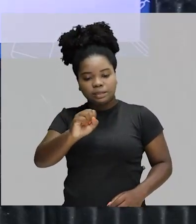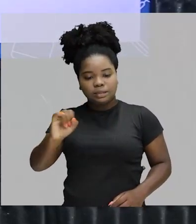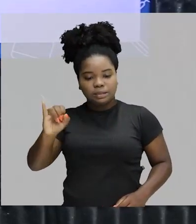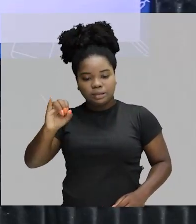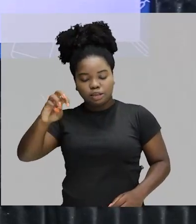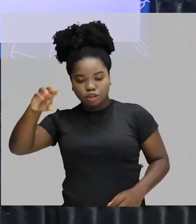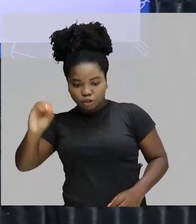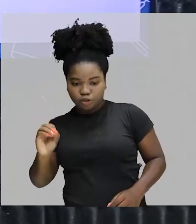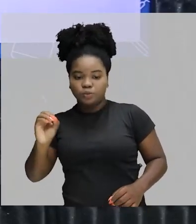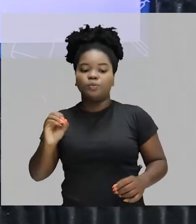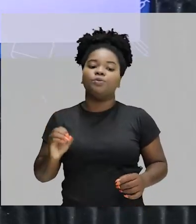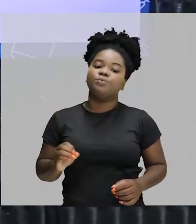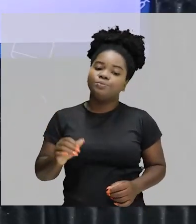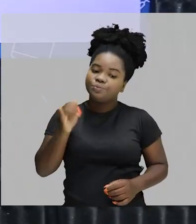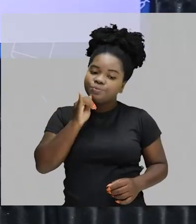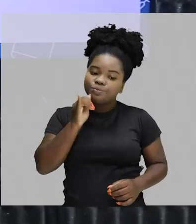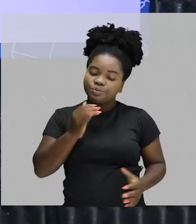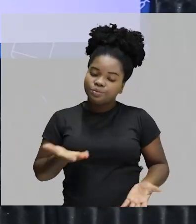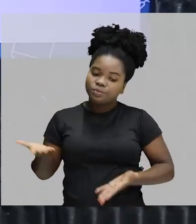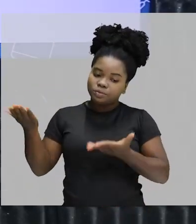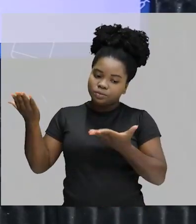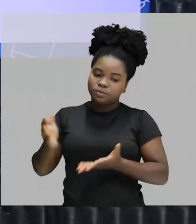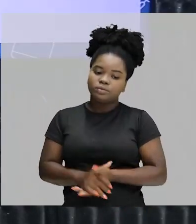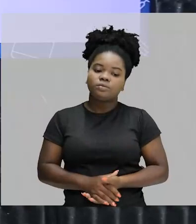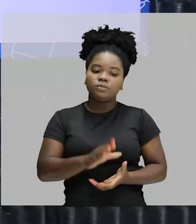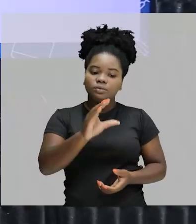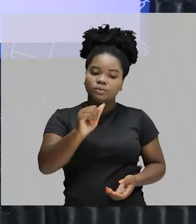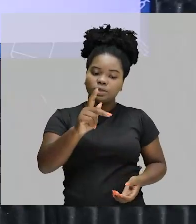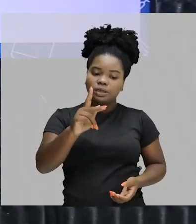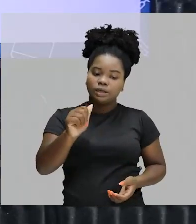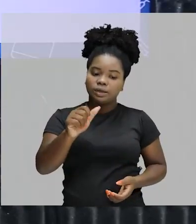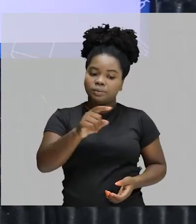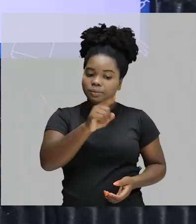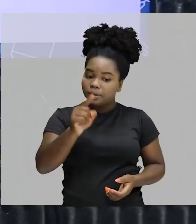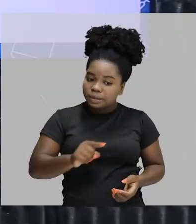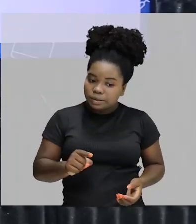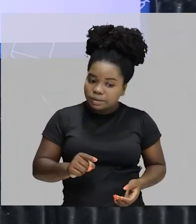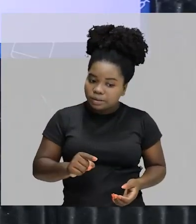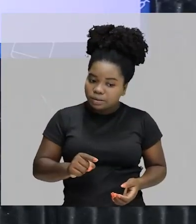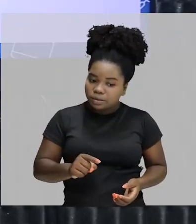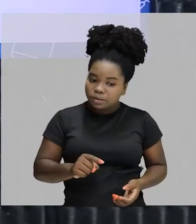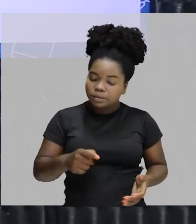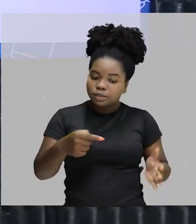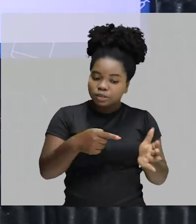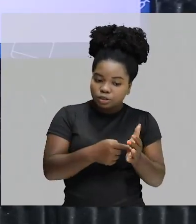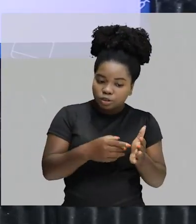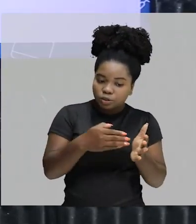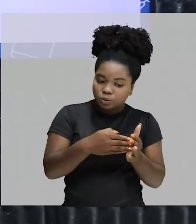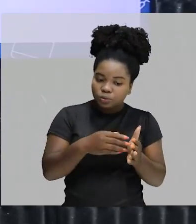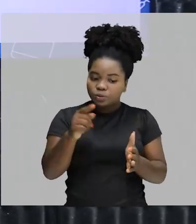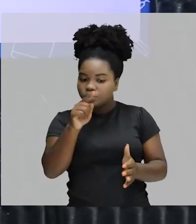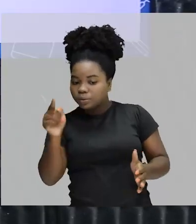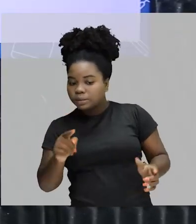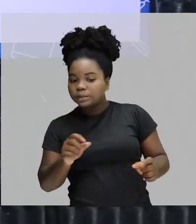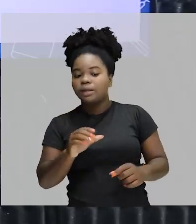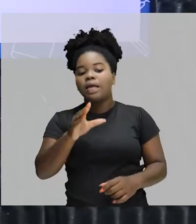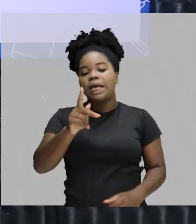também termina em z, fica velocíssimo. Capaz, que também termina com a consoante z,